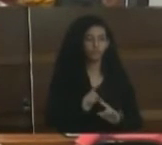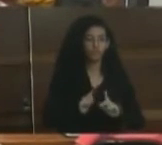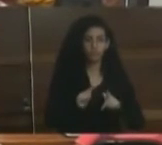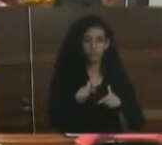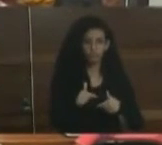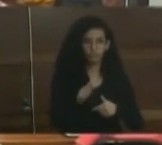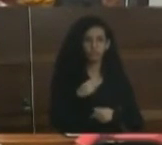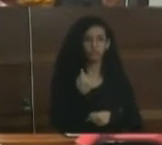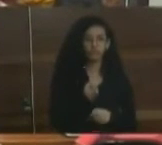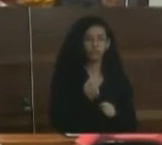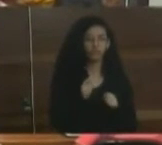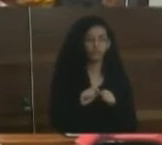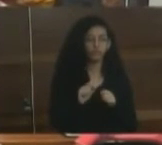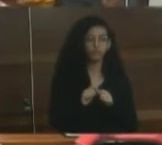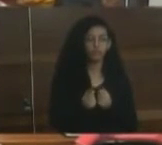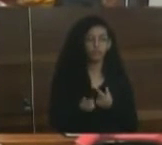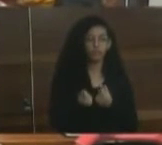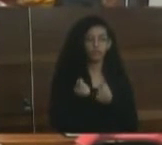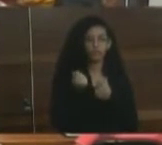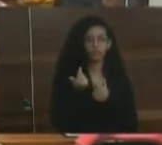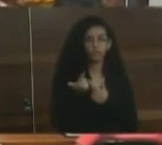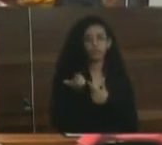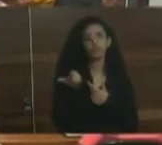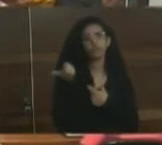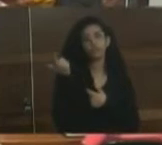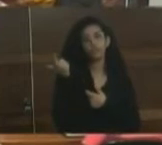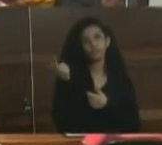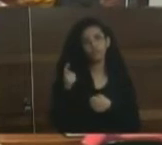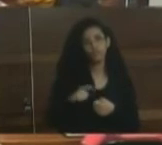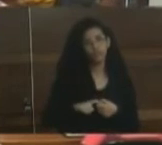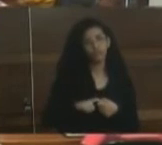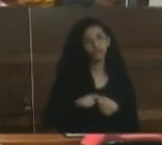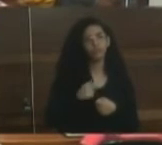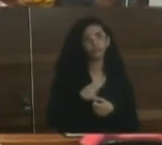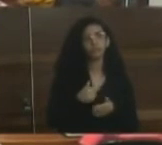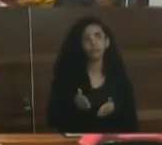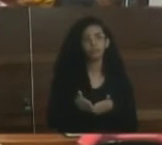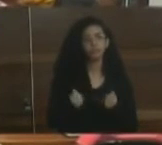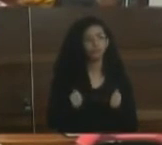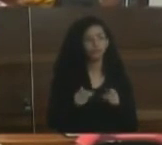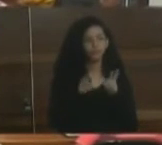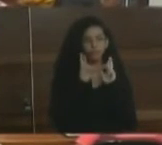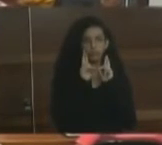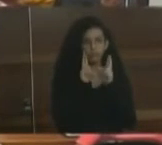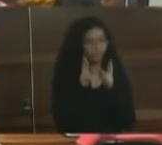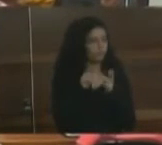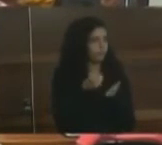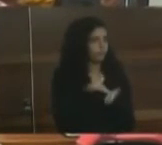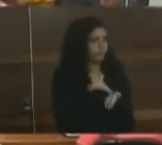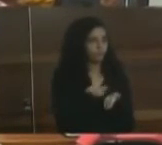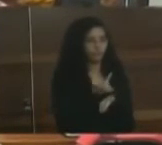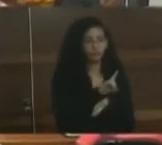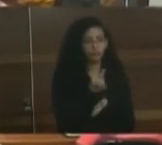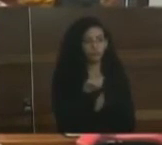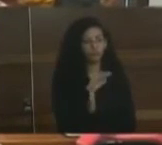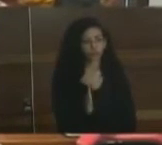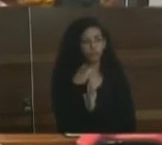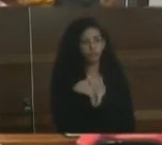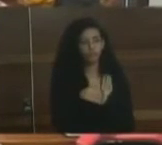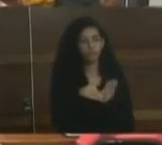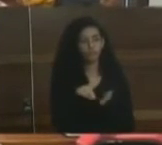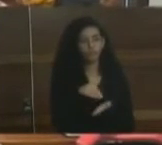forma habitual é tão longe aqui ó e aí tô